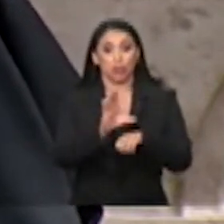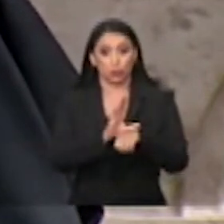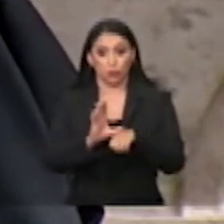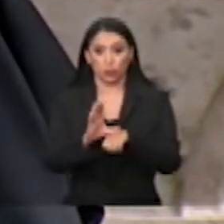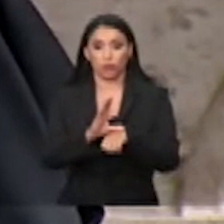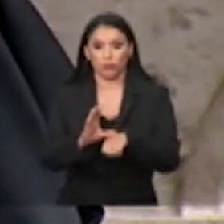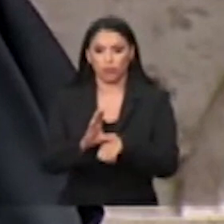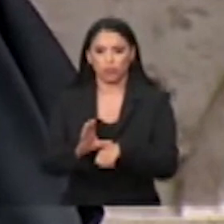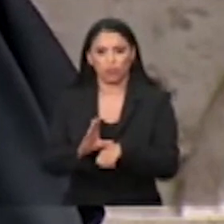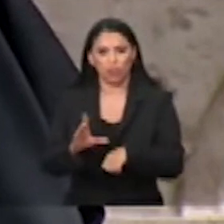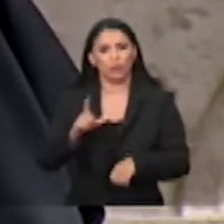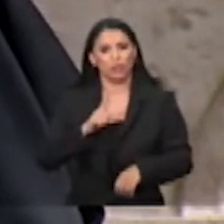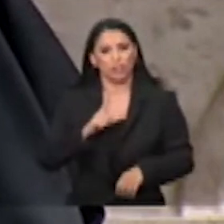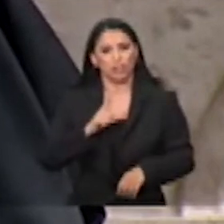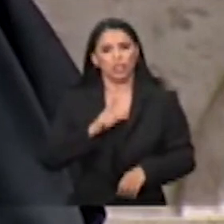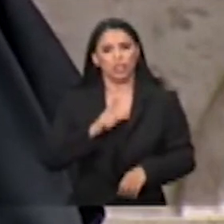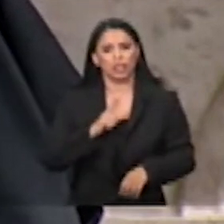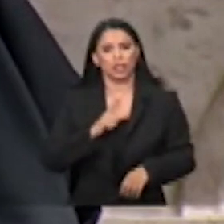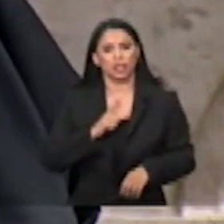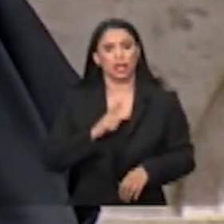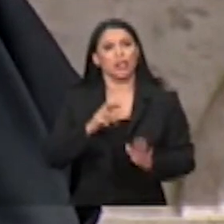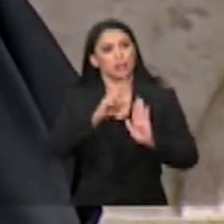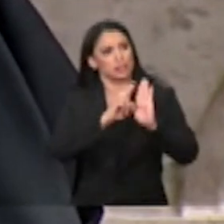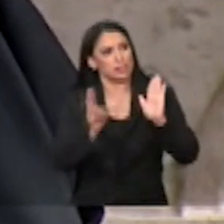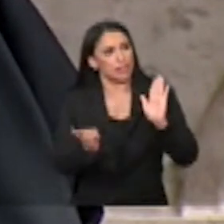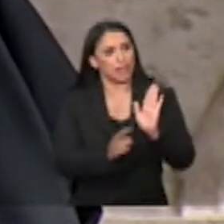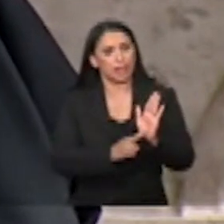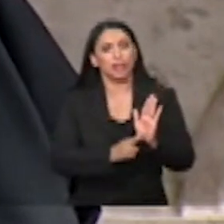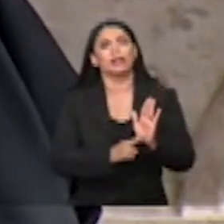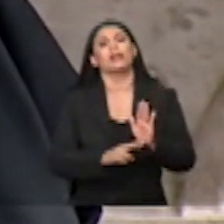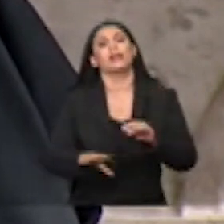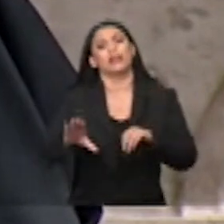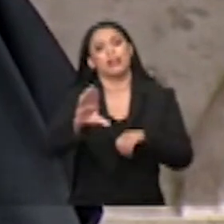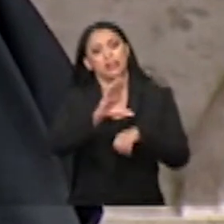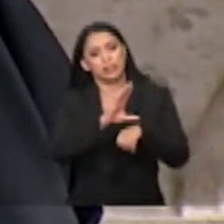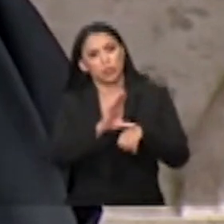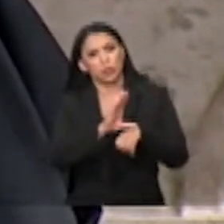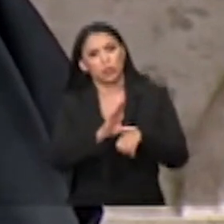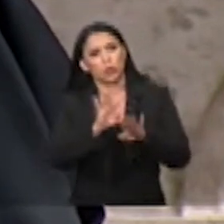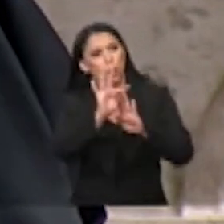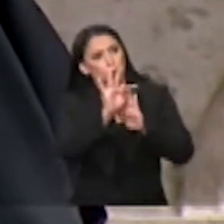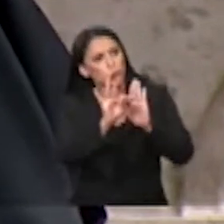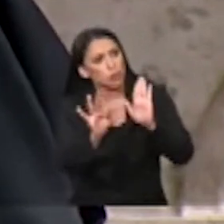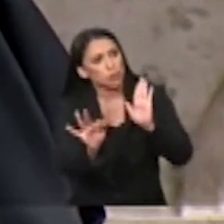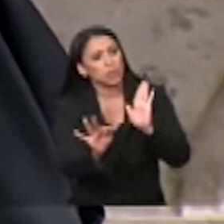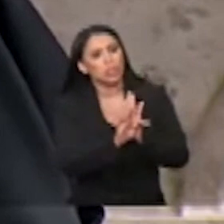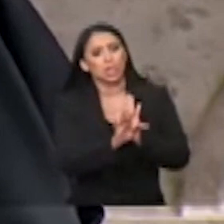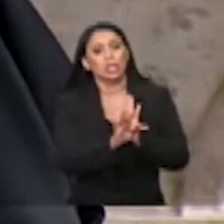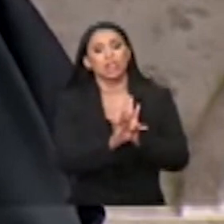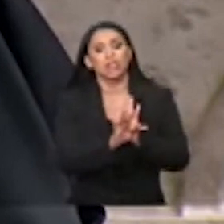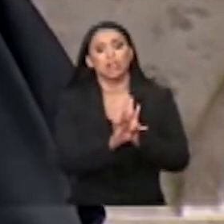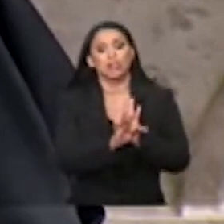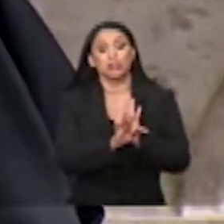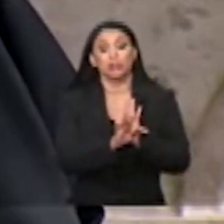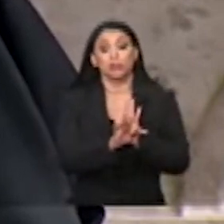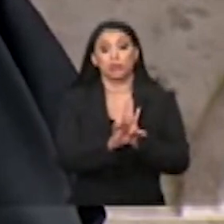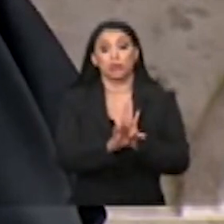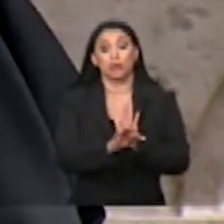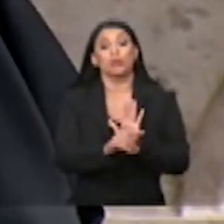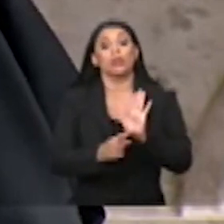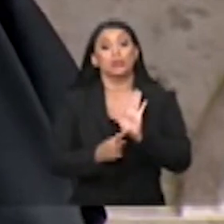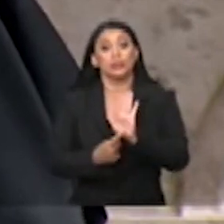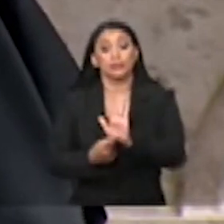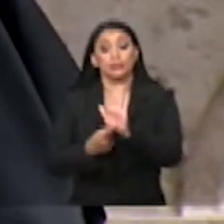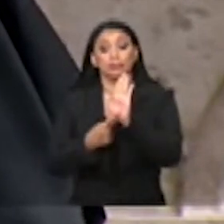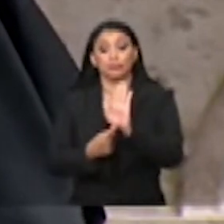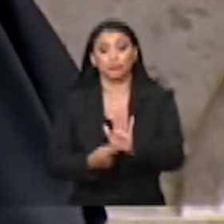a comandar esta grande nação. O texto caracterizado por representativo e